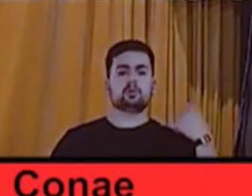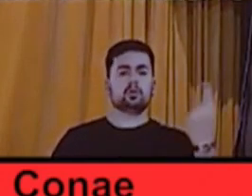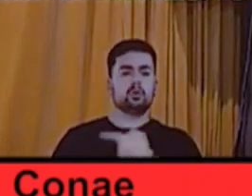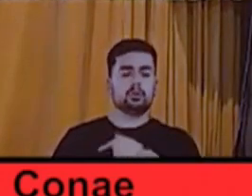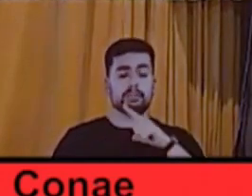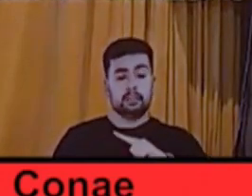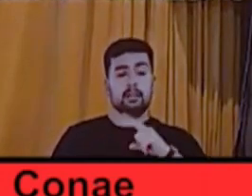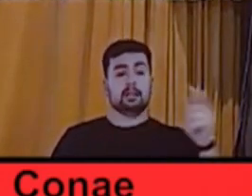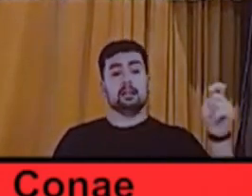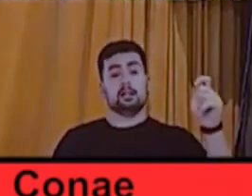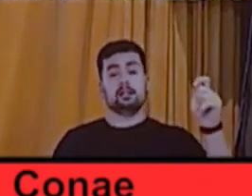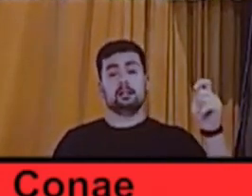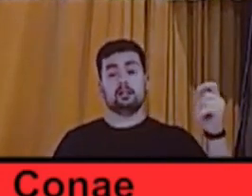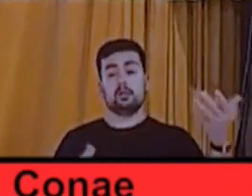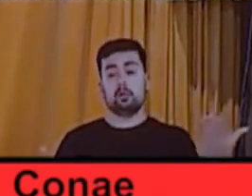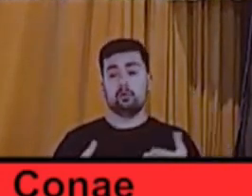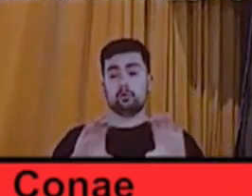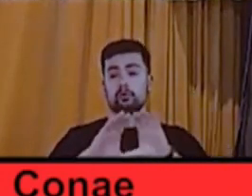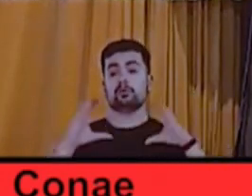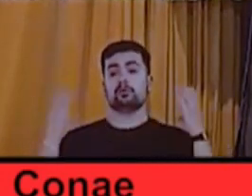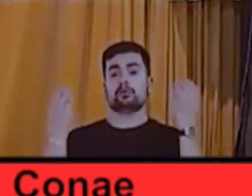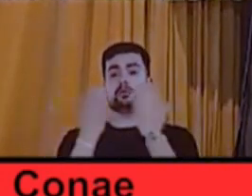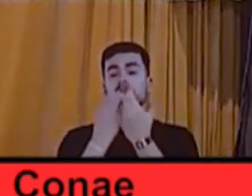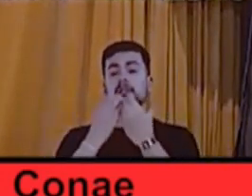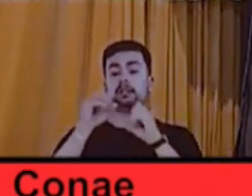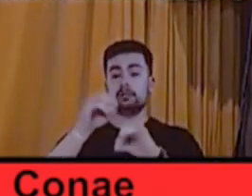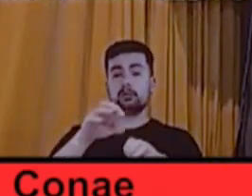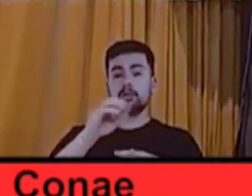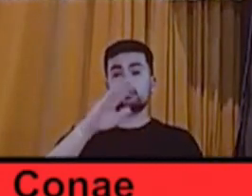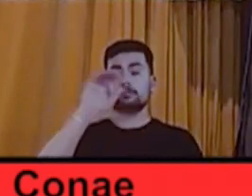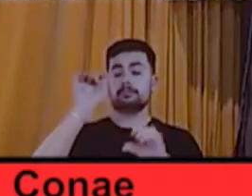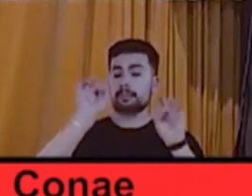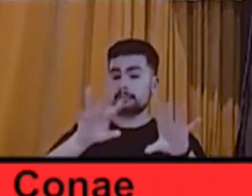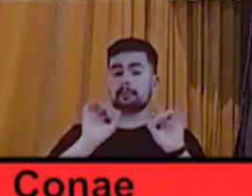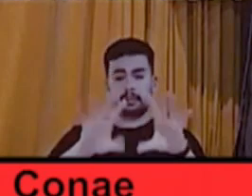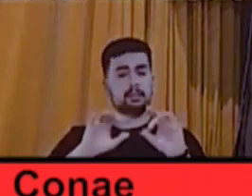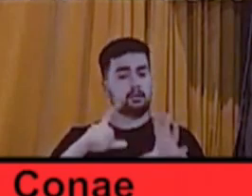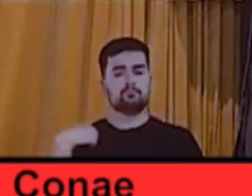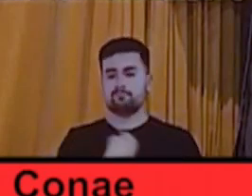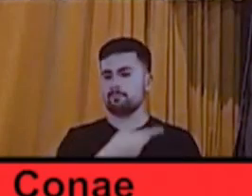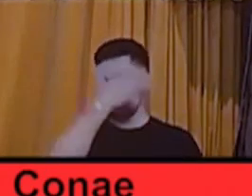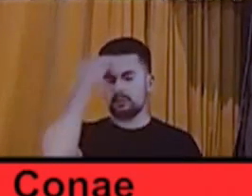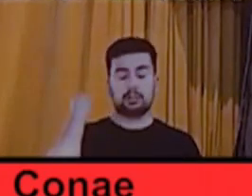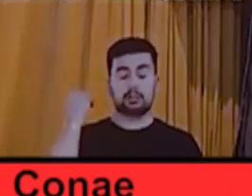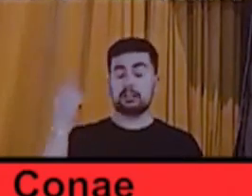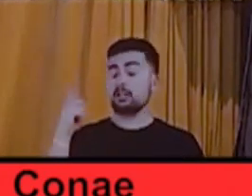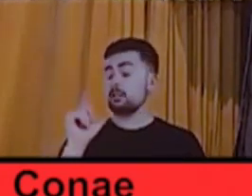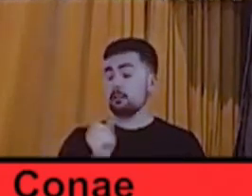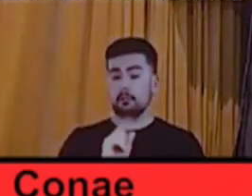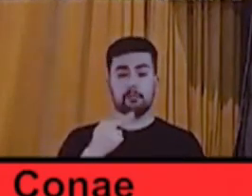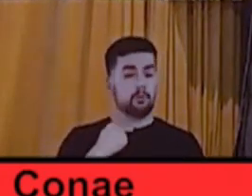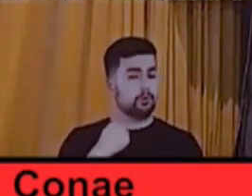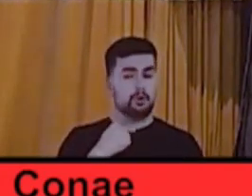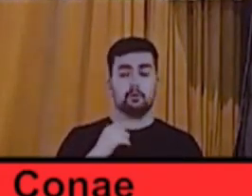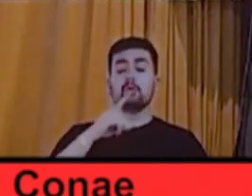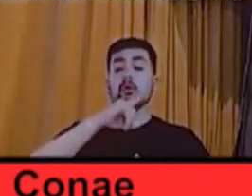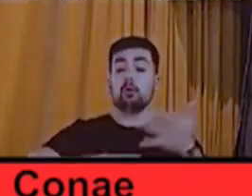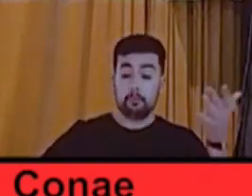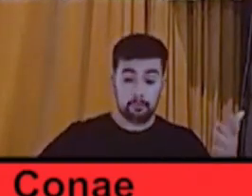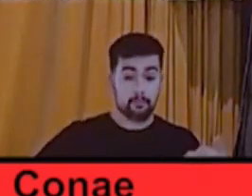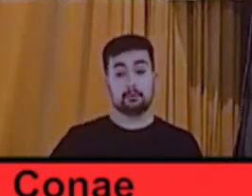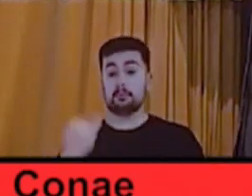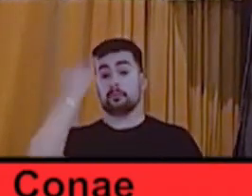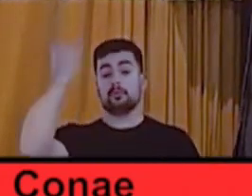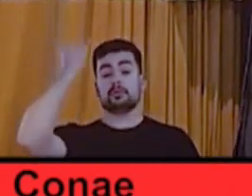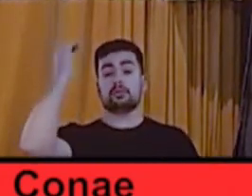dessa Conferência Nacional de Educação Extraordinária, não podemos esquecer disso, com um documento importante para contribuir,